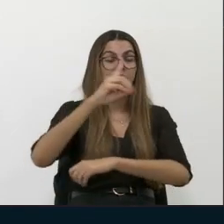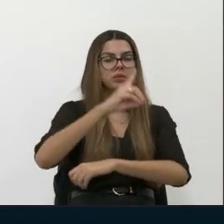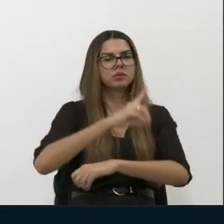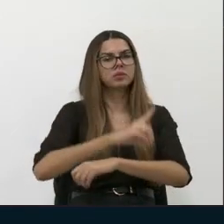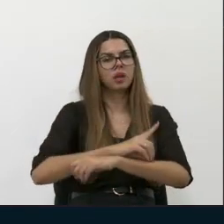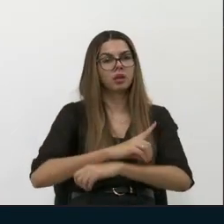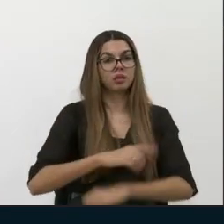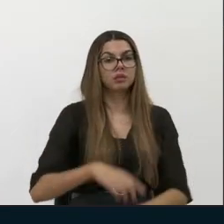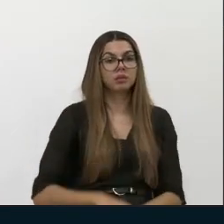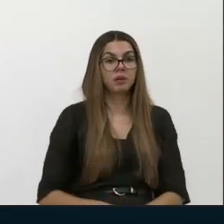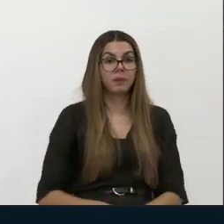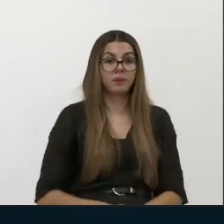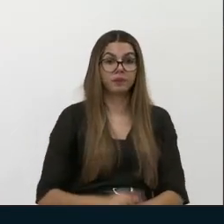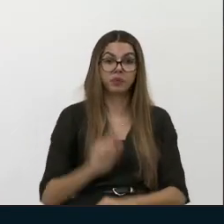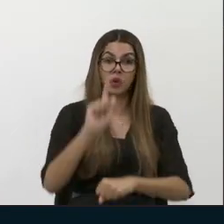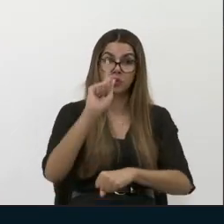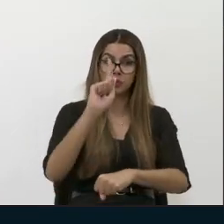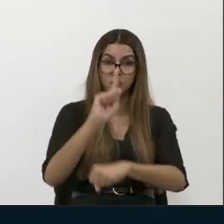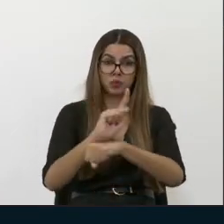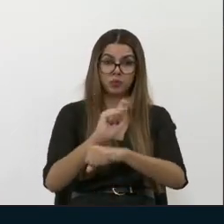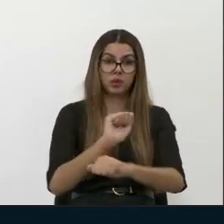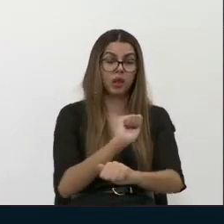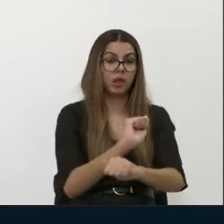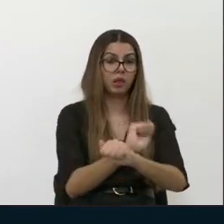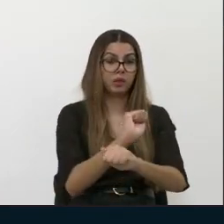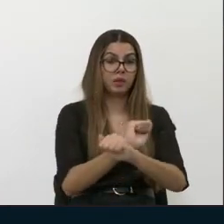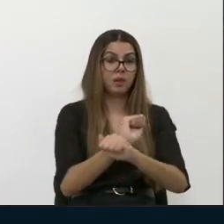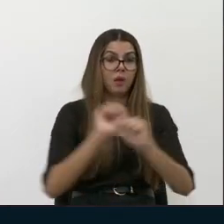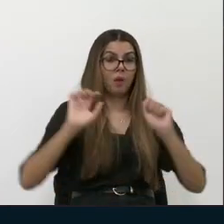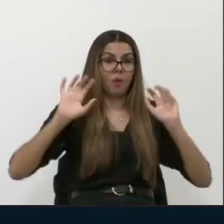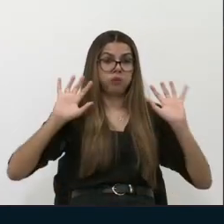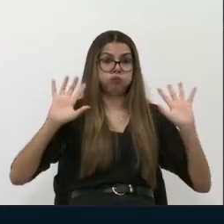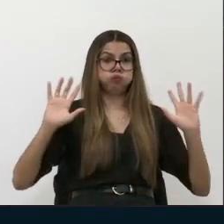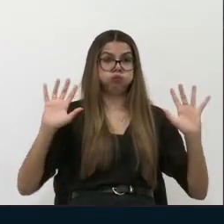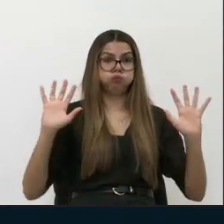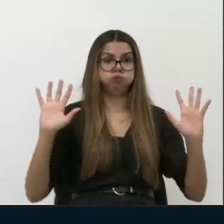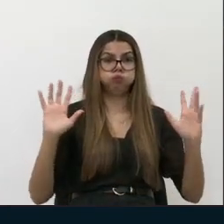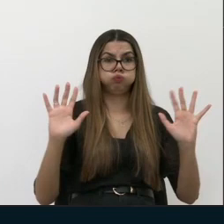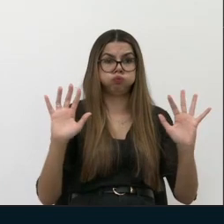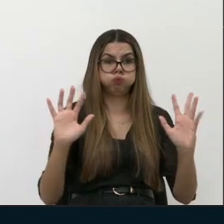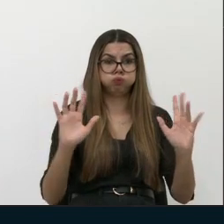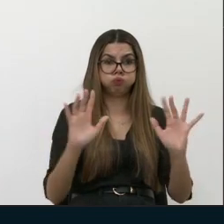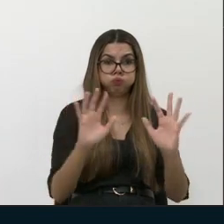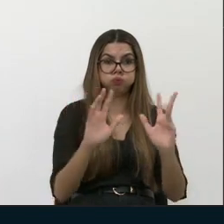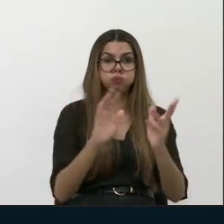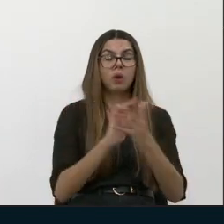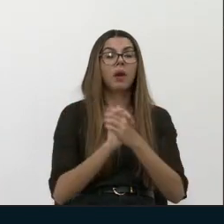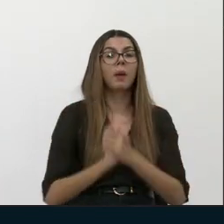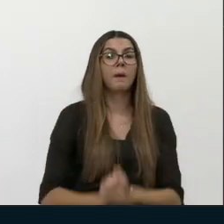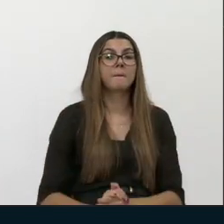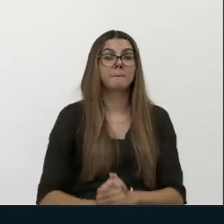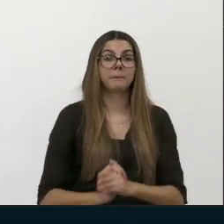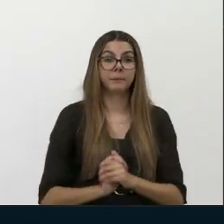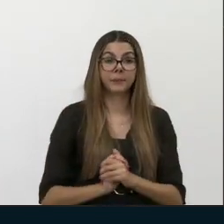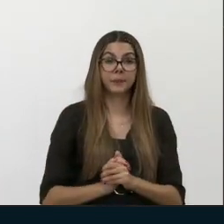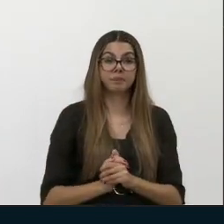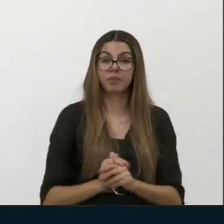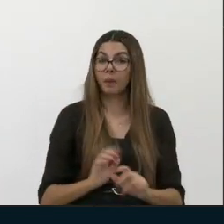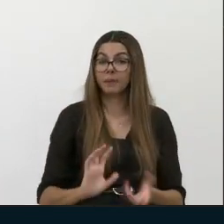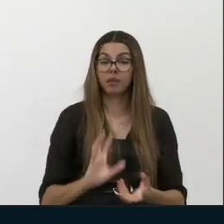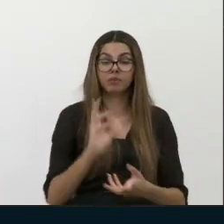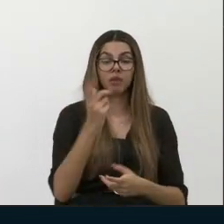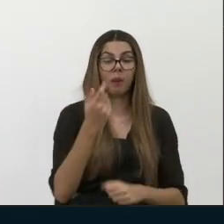prefeitos, os gestores, esperam colapsar o sistema de saúde... Para concluir, vereador. Para concluir, presidente, para resolver o